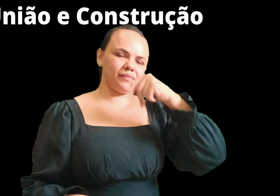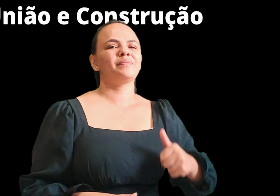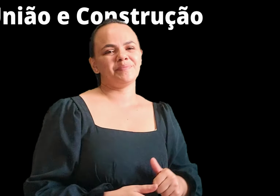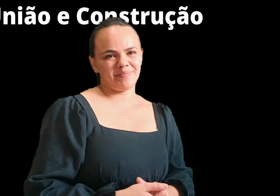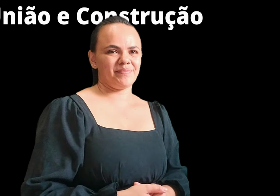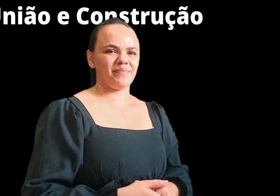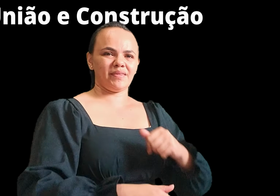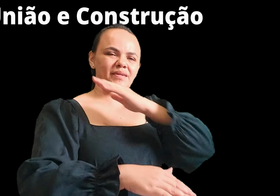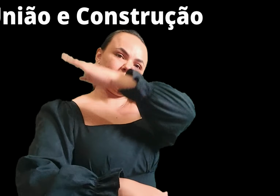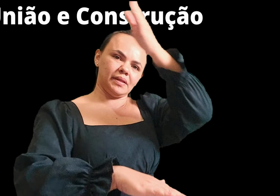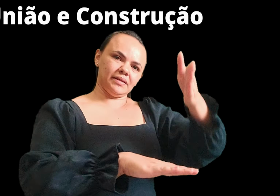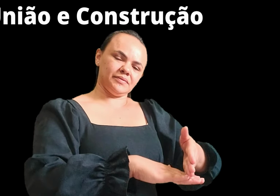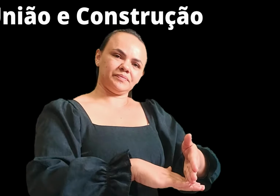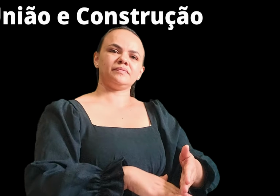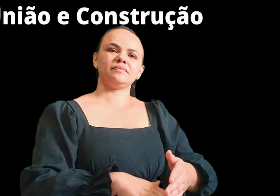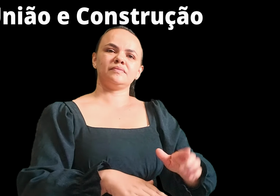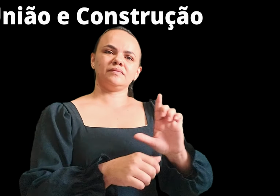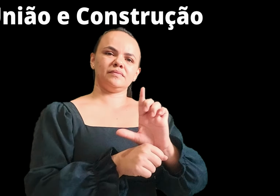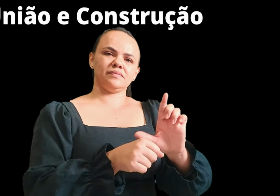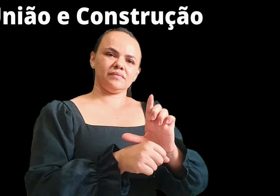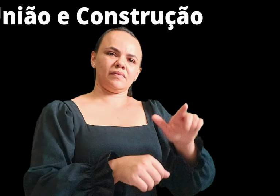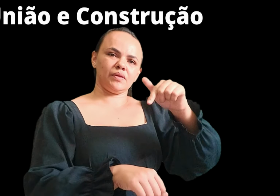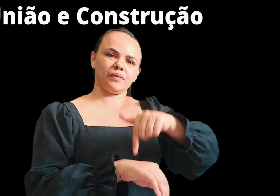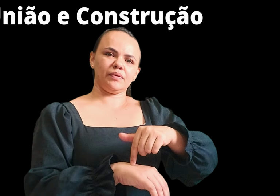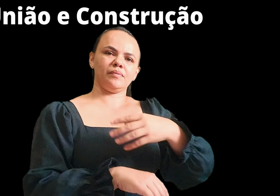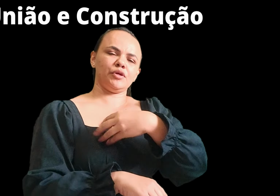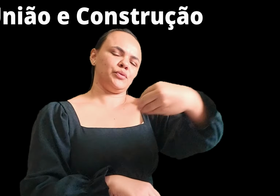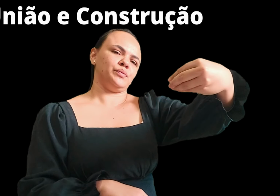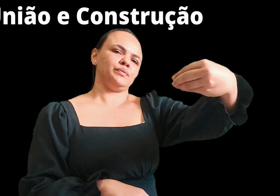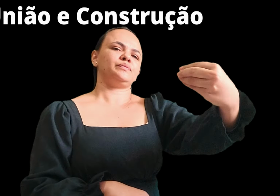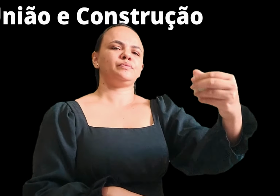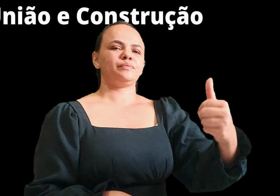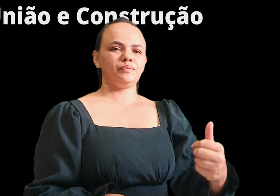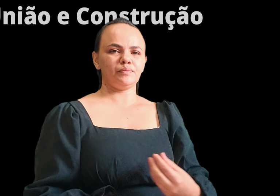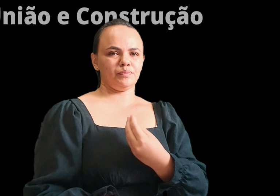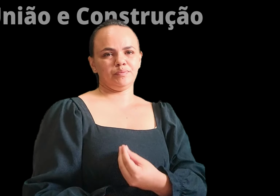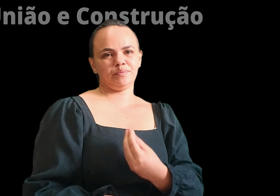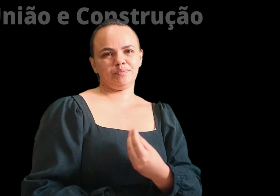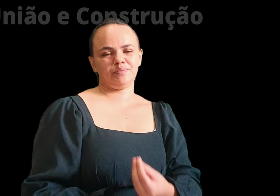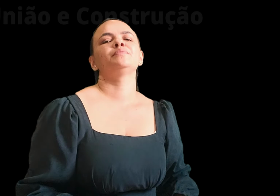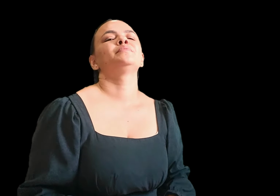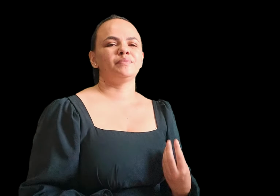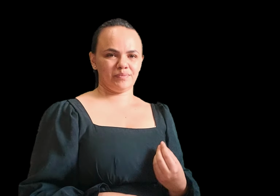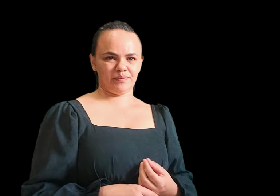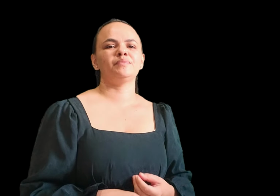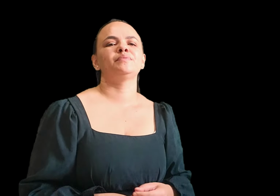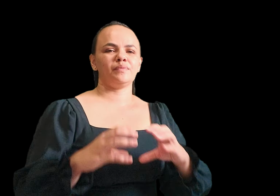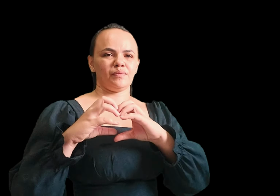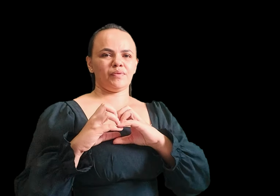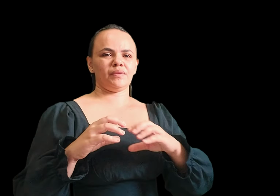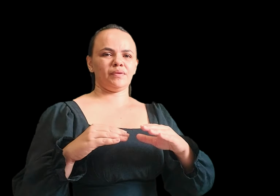Serra Luiz Gomes minha terra vives no meu coração